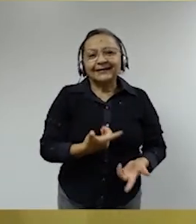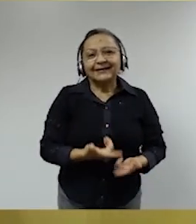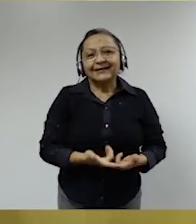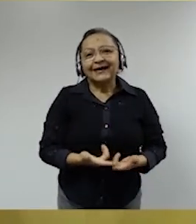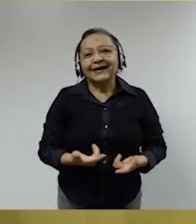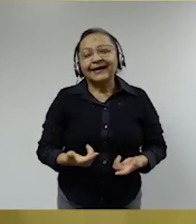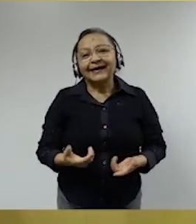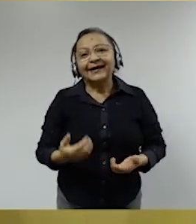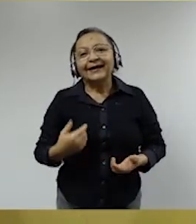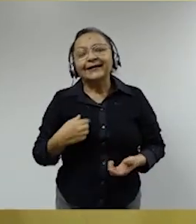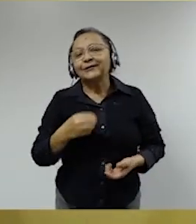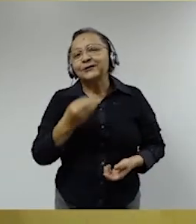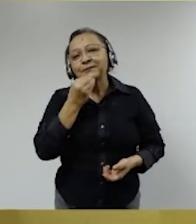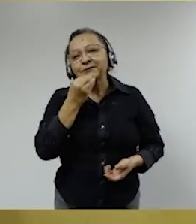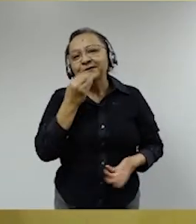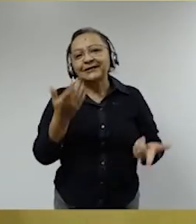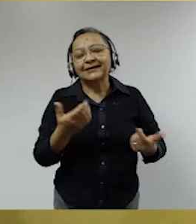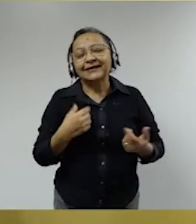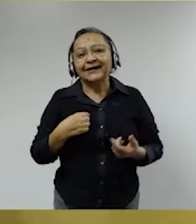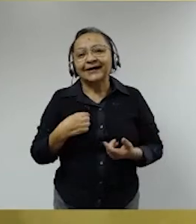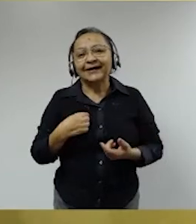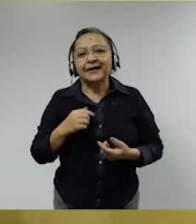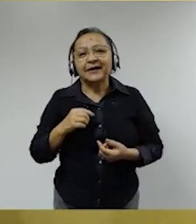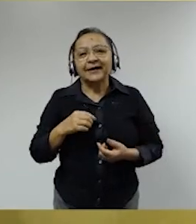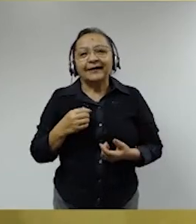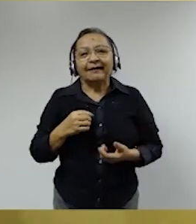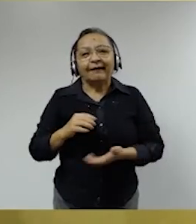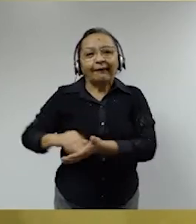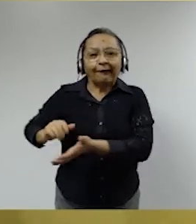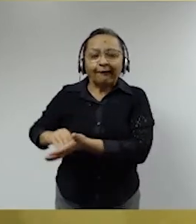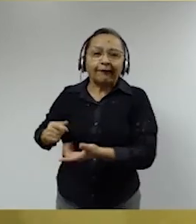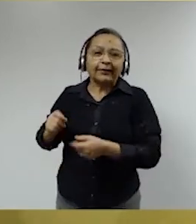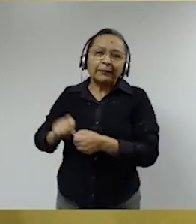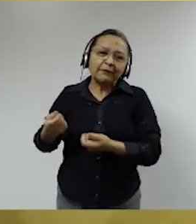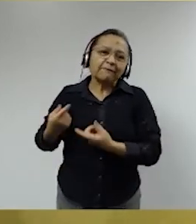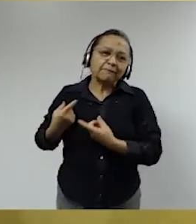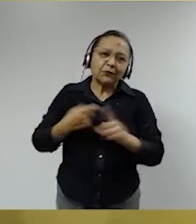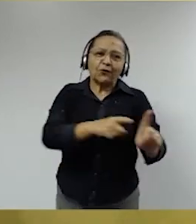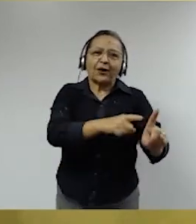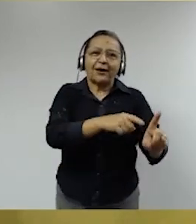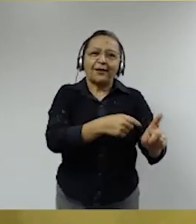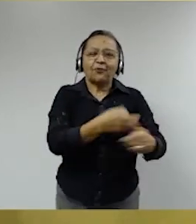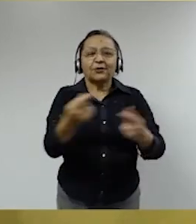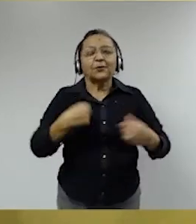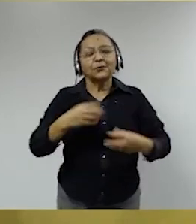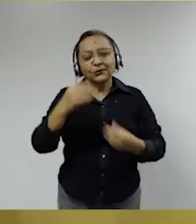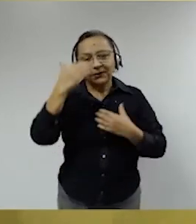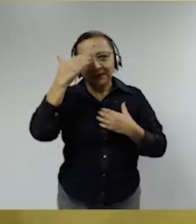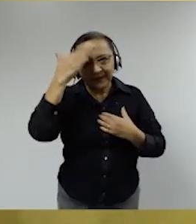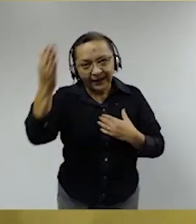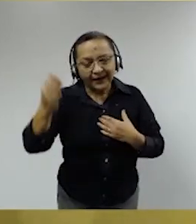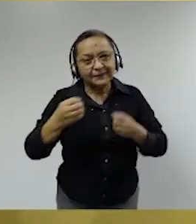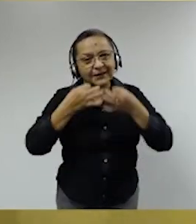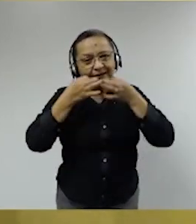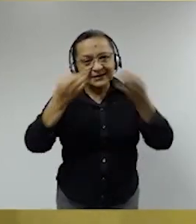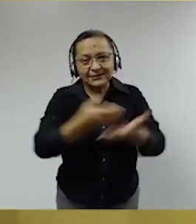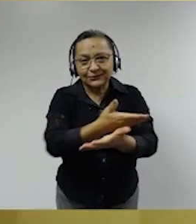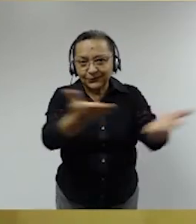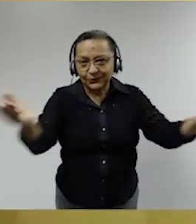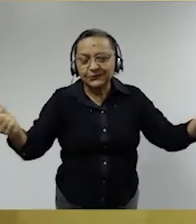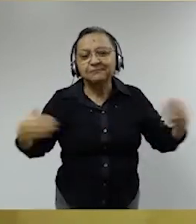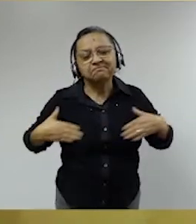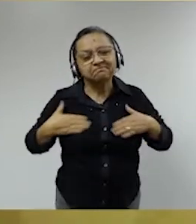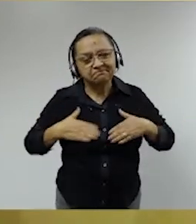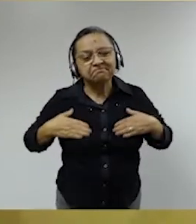muito pretensiosa, eu não podia deixar de fazer algumas provocações. Então, muito obrigada pela atenção de todos, realmente foi uma satisfação.